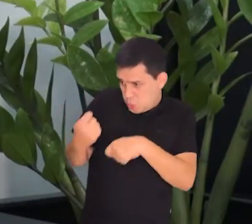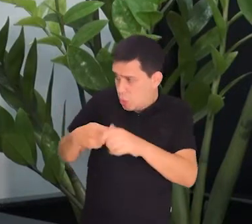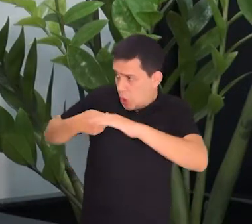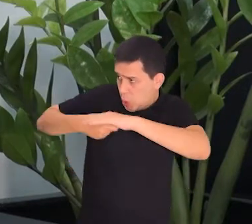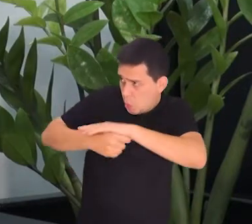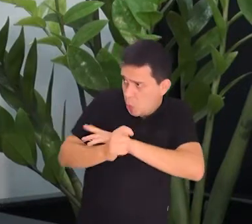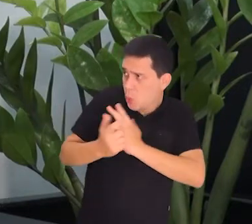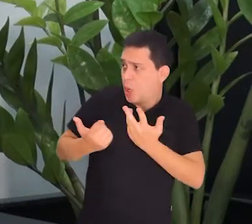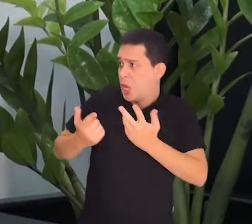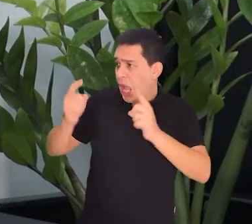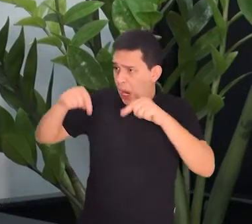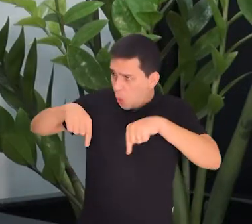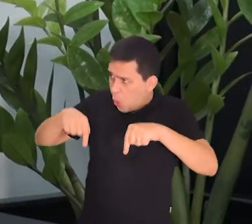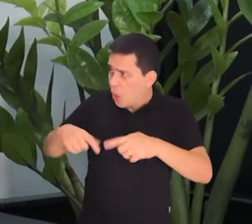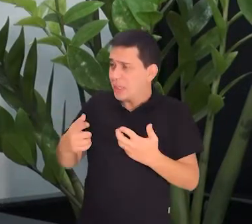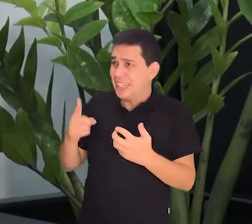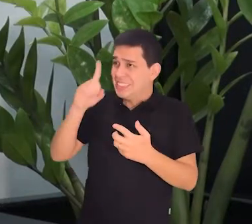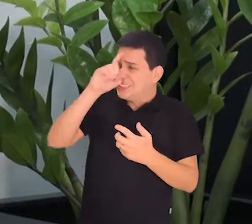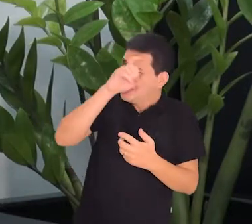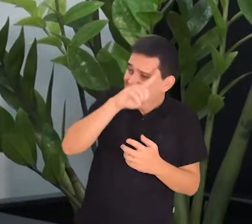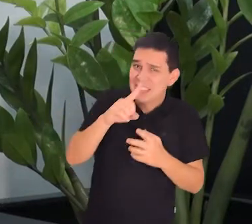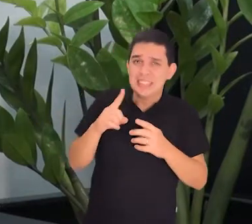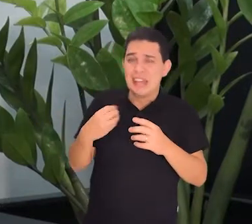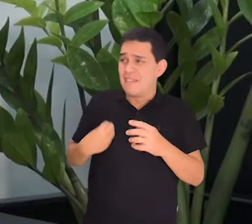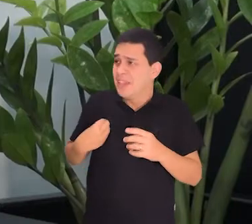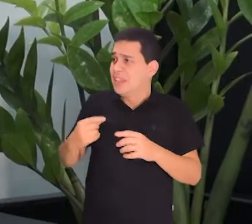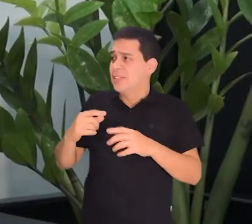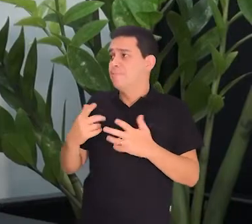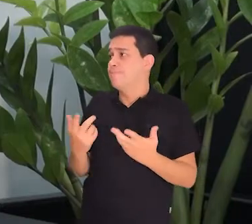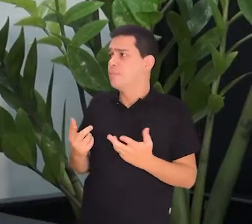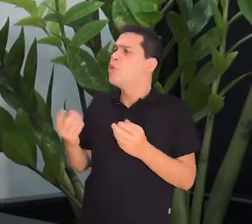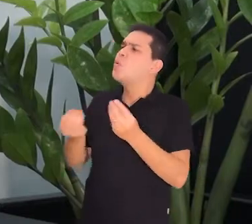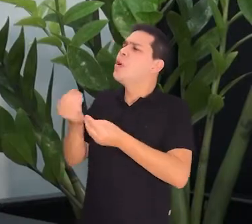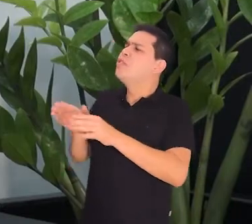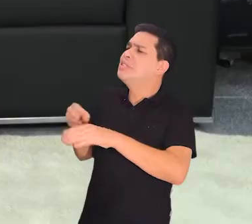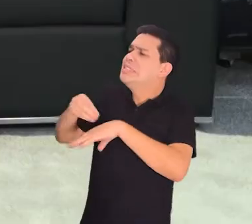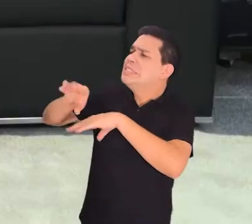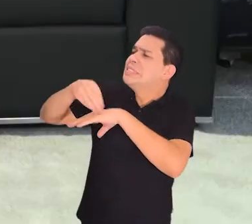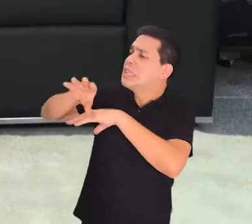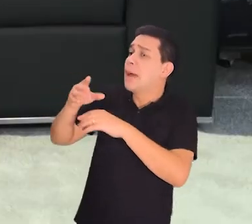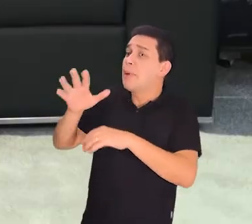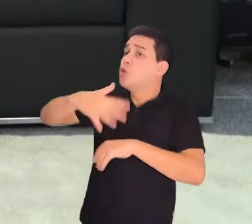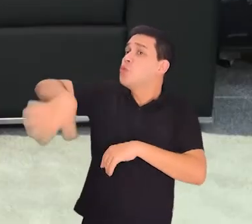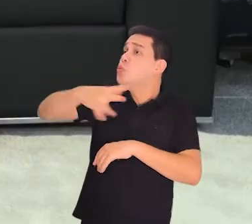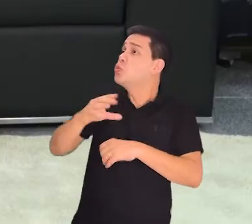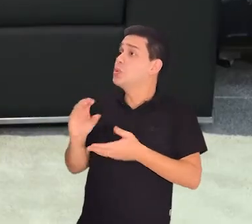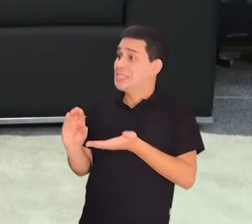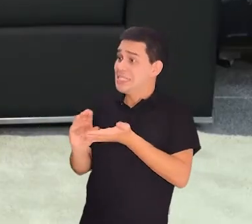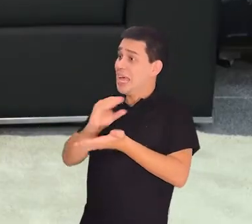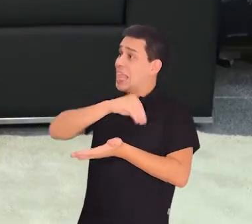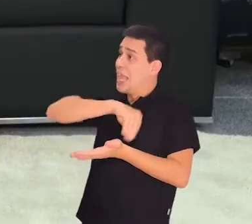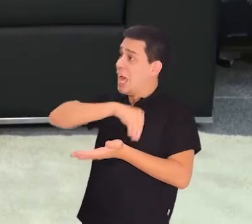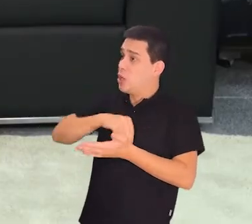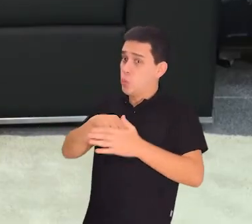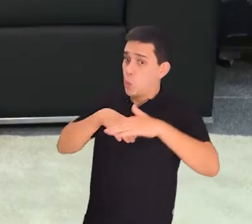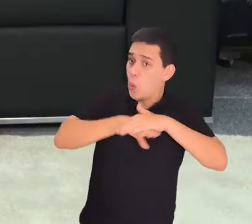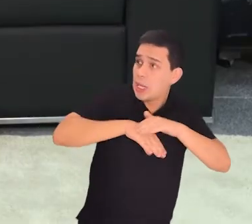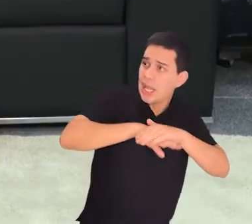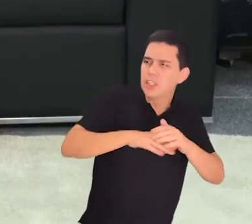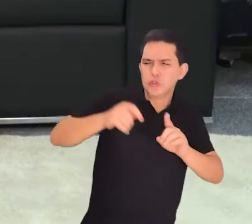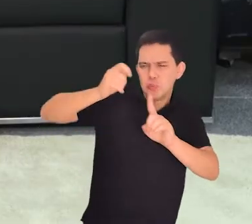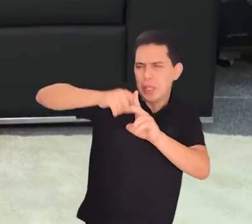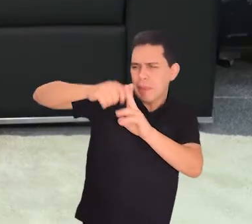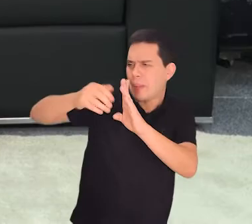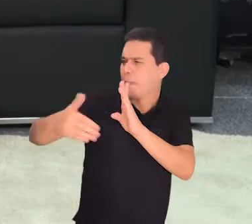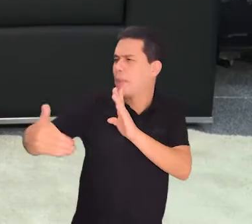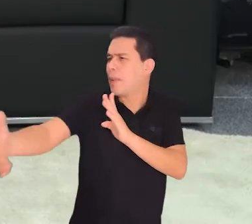daria para que a pessoa consiga poupar uma parcela do seu salário todos os meses? Olha, aqui tem uma orientação que